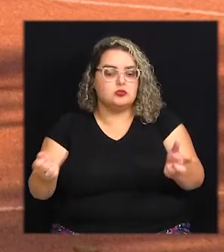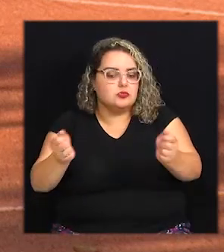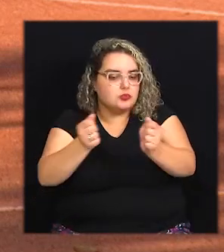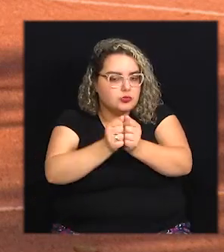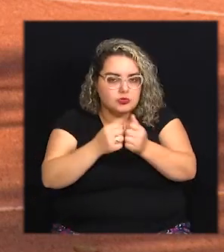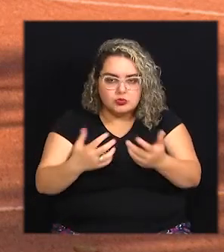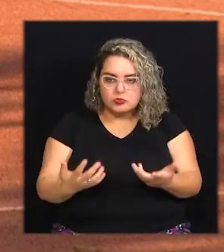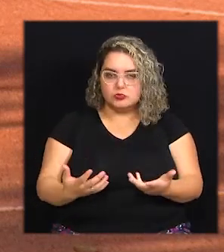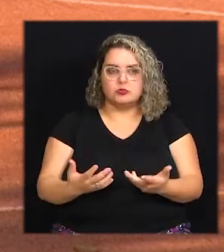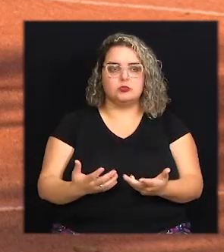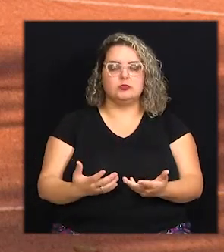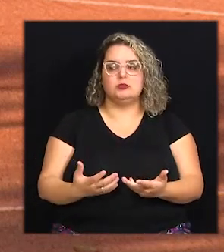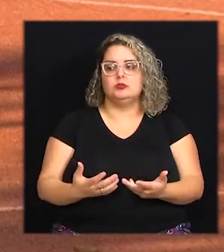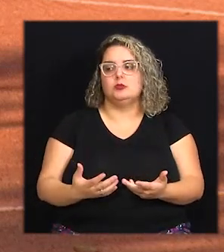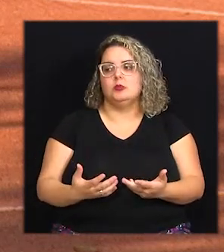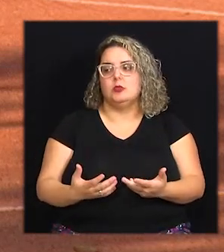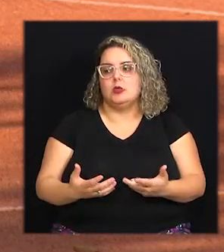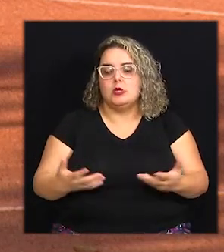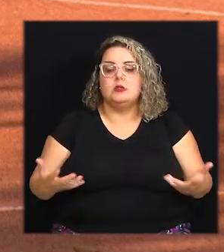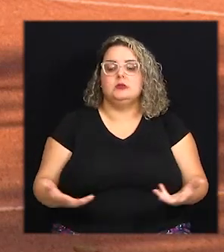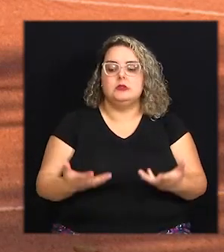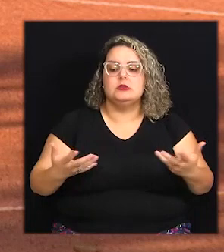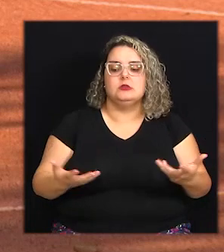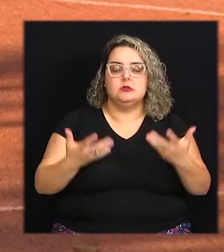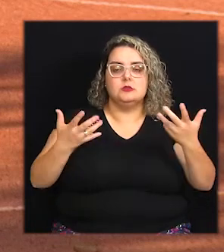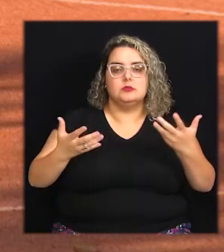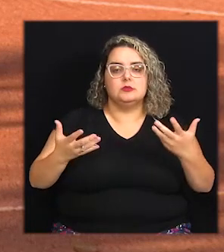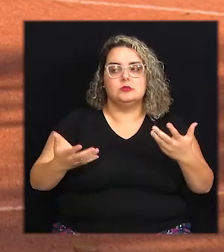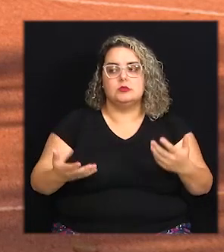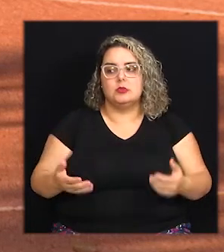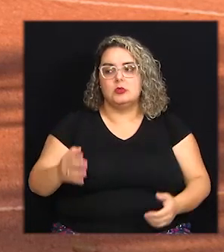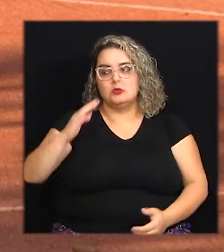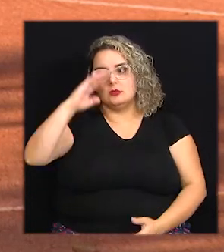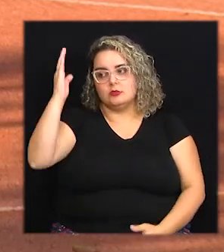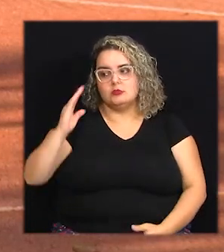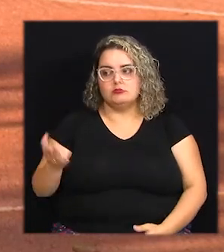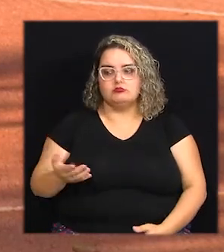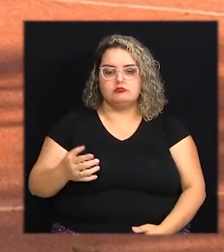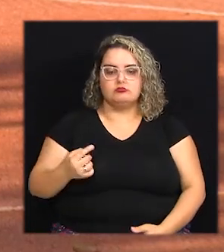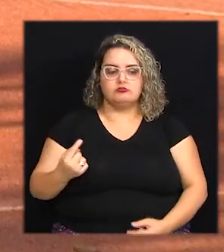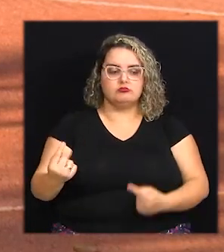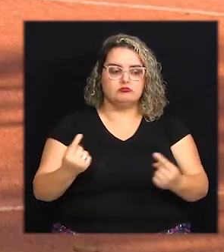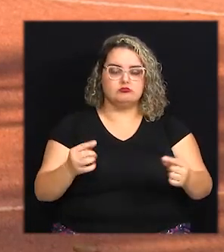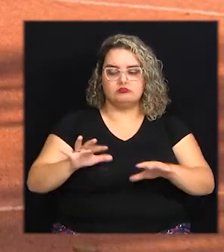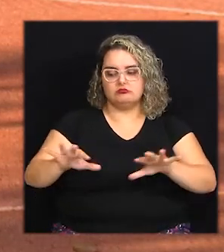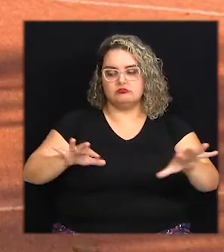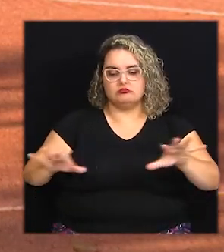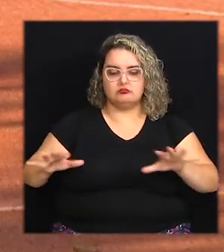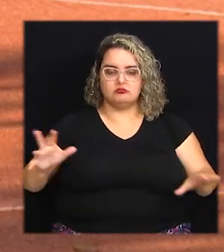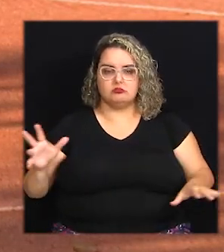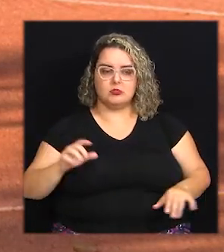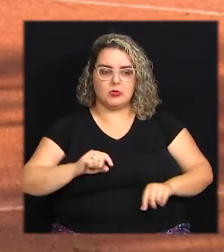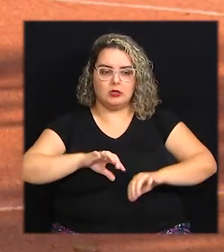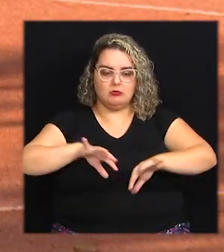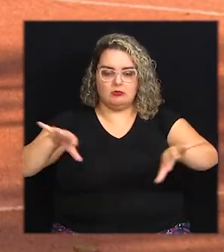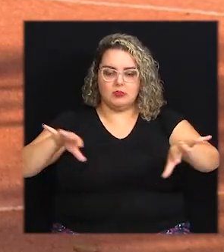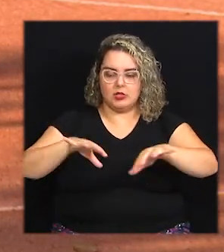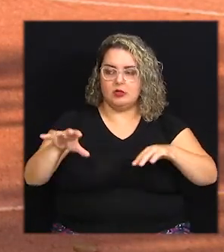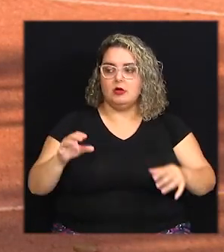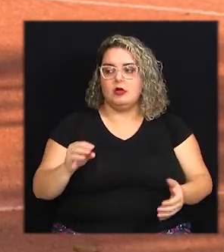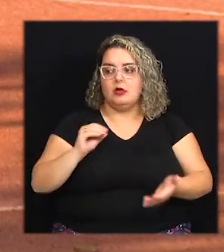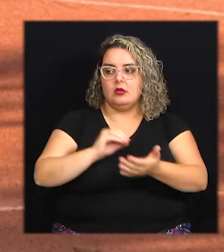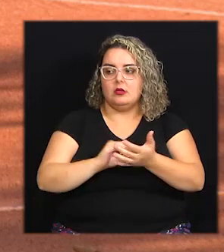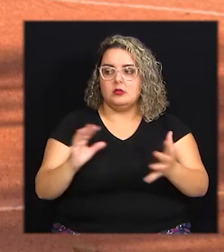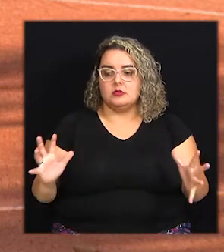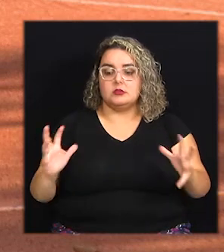mundo muito junto, assim, eles se puxam bastante, sabe? Tá. No Brasil eu acho que é muito cada um em um lado, sabe? Acho que